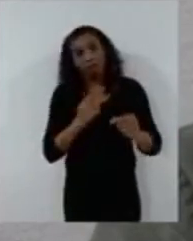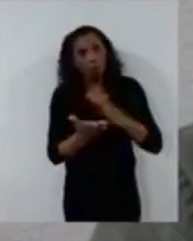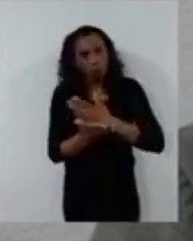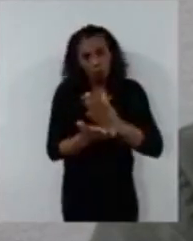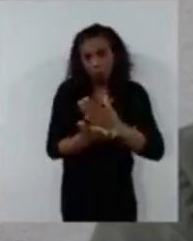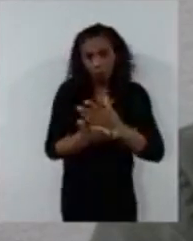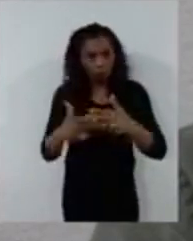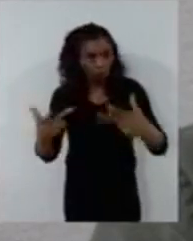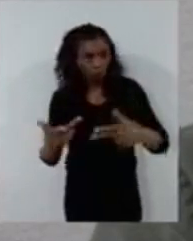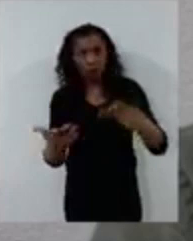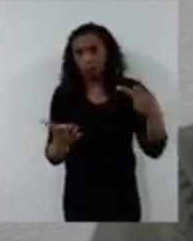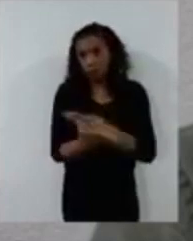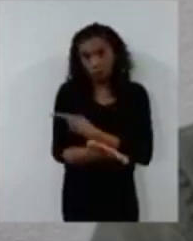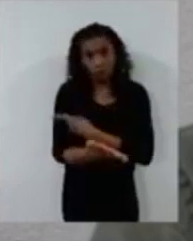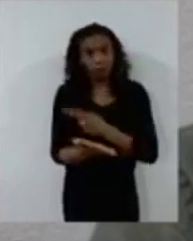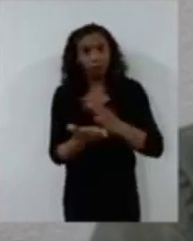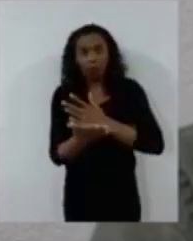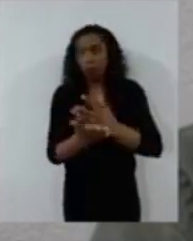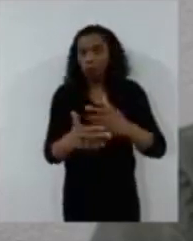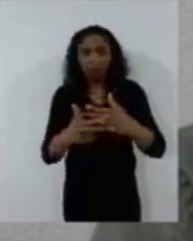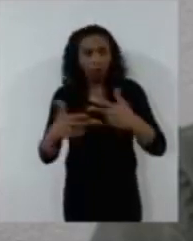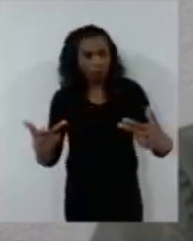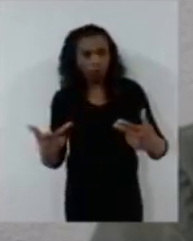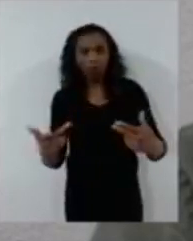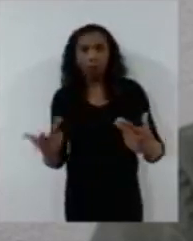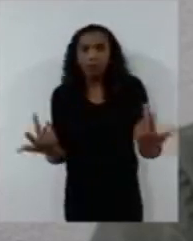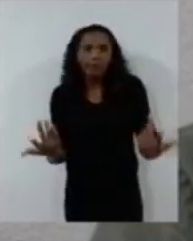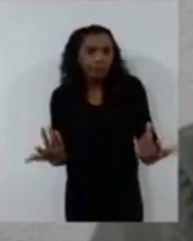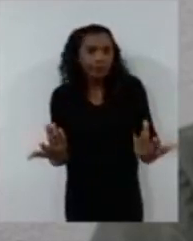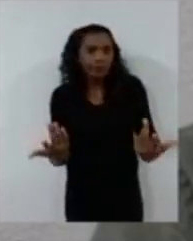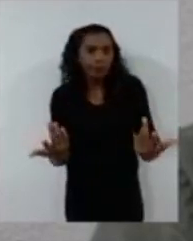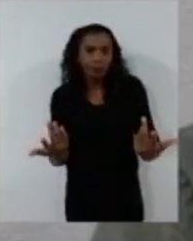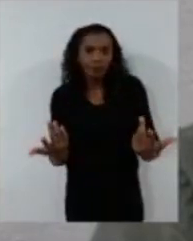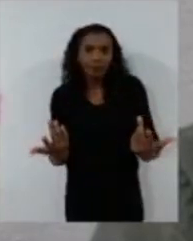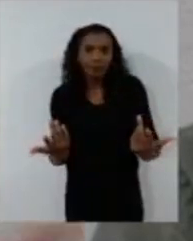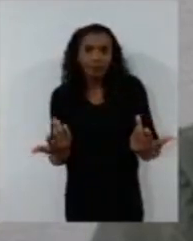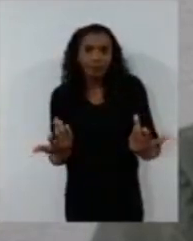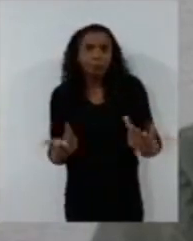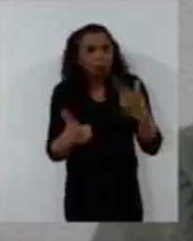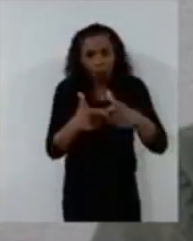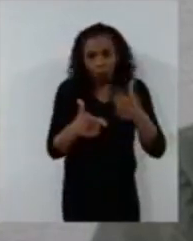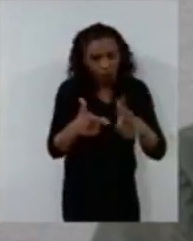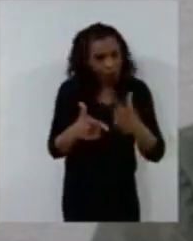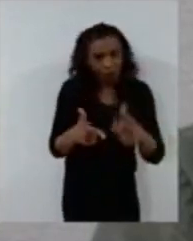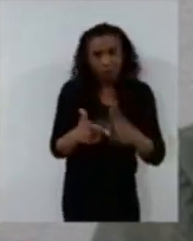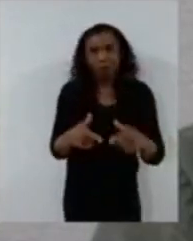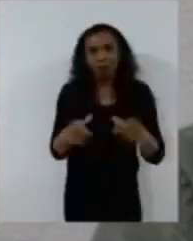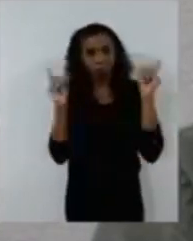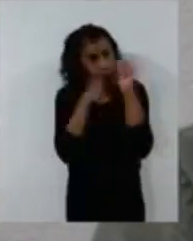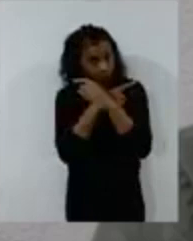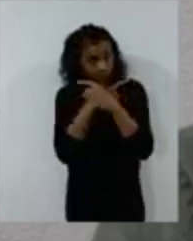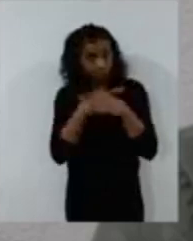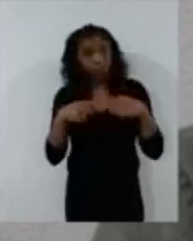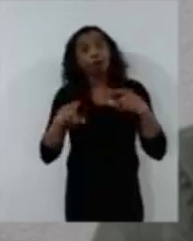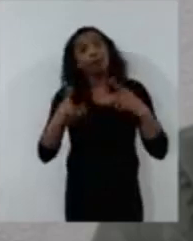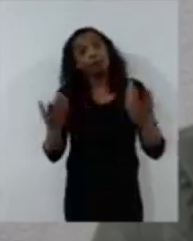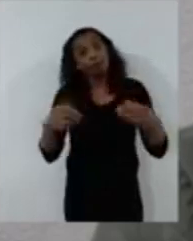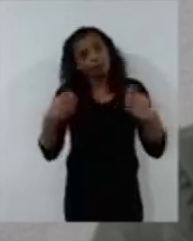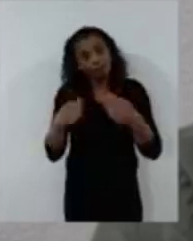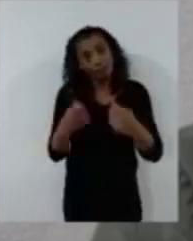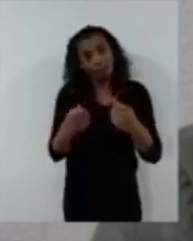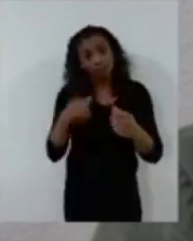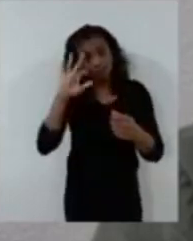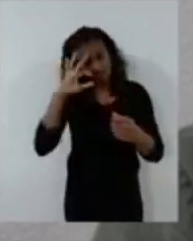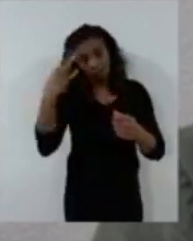emergencial, que nos obrigue a ter uma reunião extraordinária e tomar uma decisão contrária. Então,